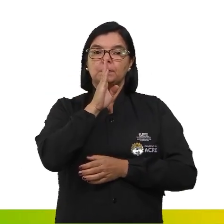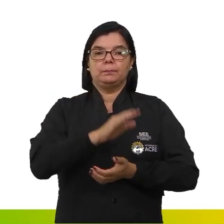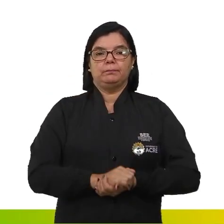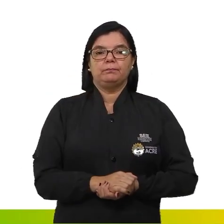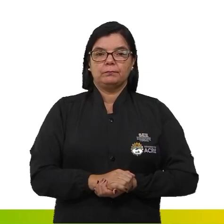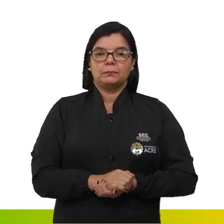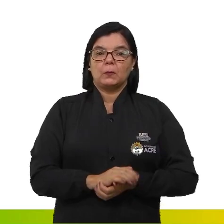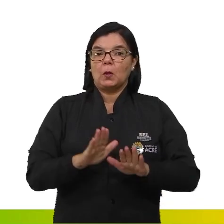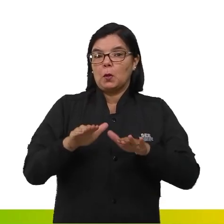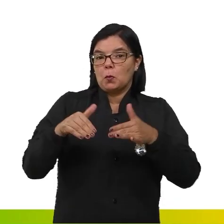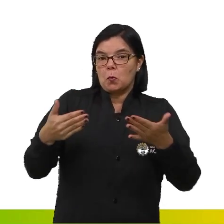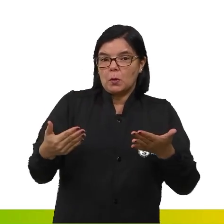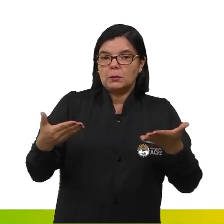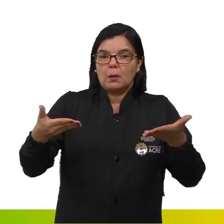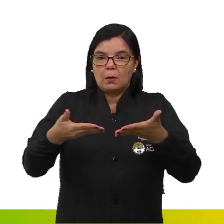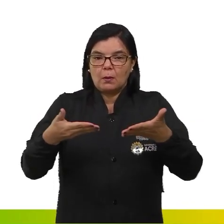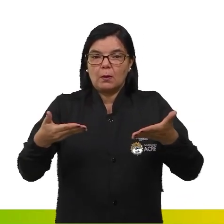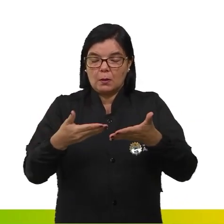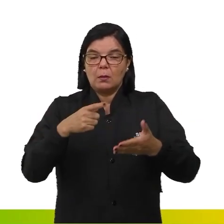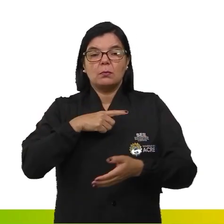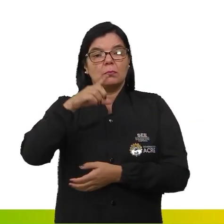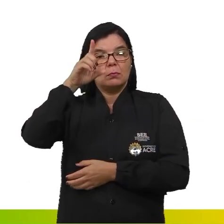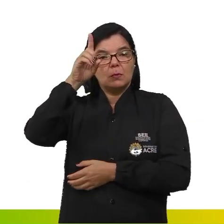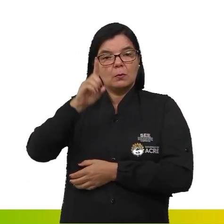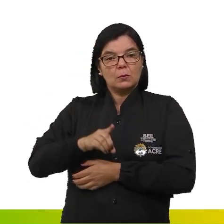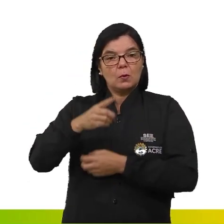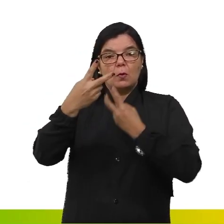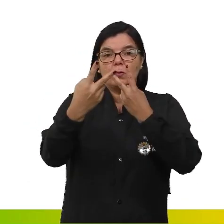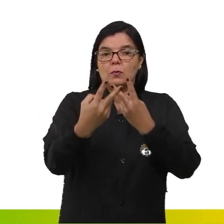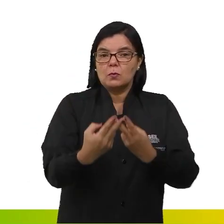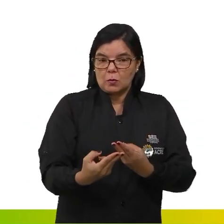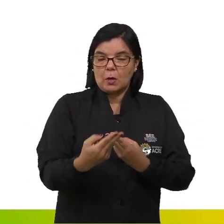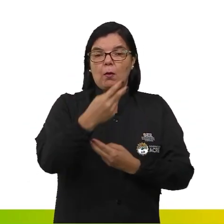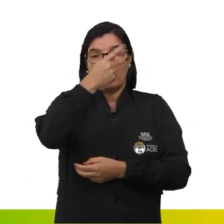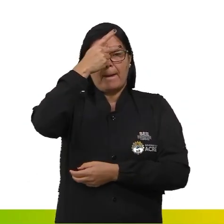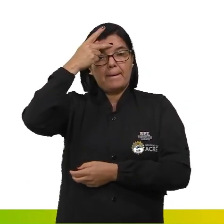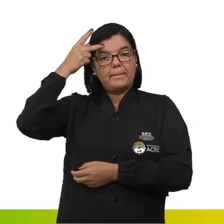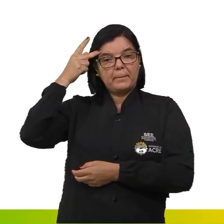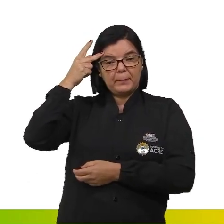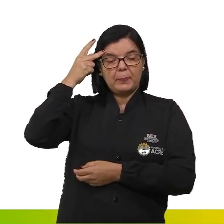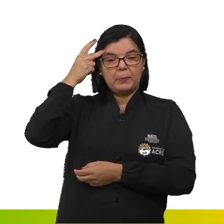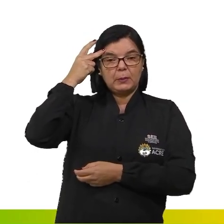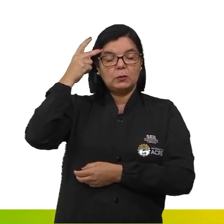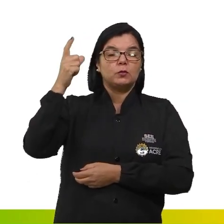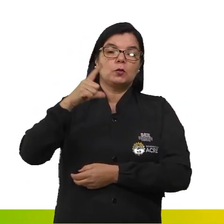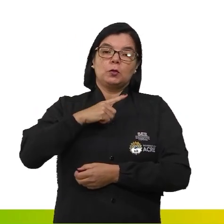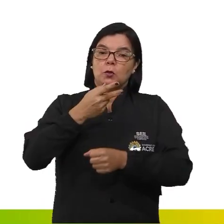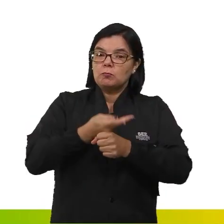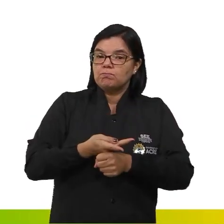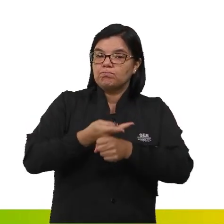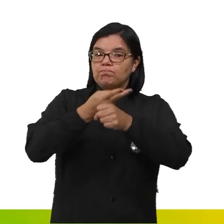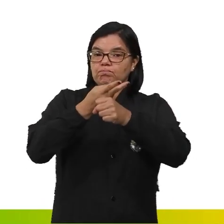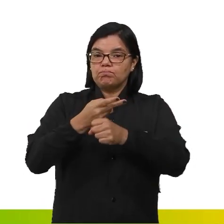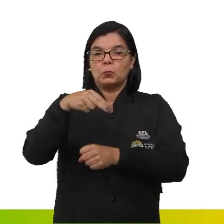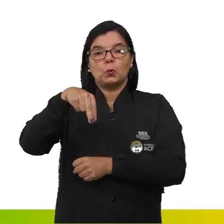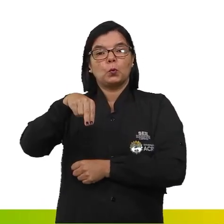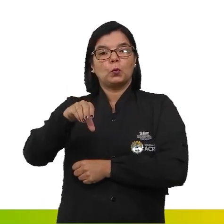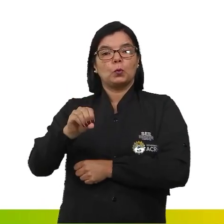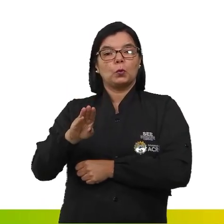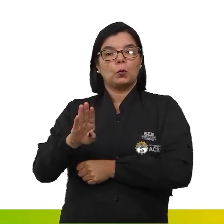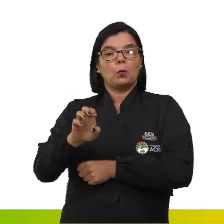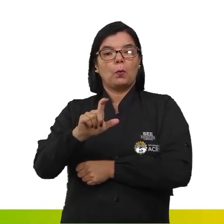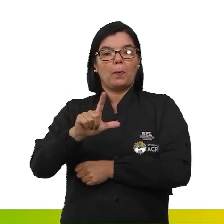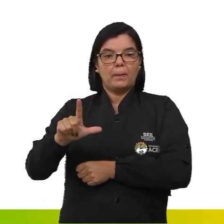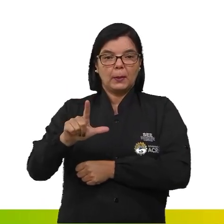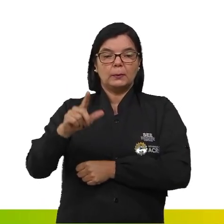boca, enquanto agora eles têm o mesmo direito à fala que um ganhador do Prêmio